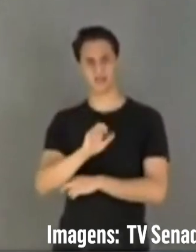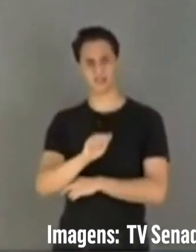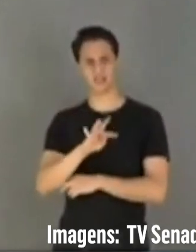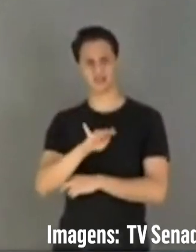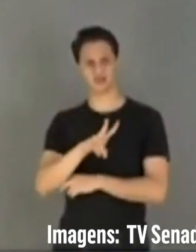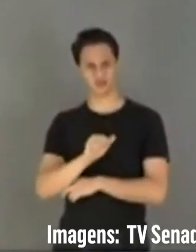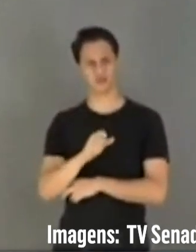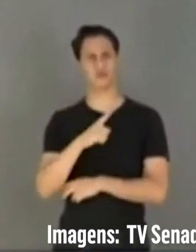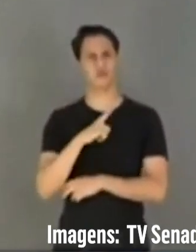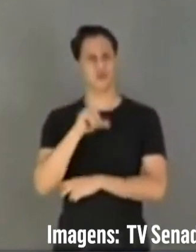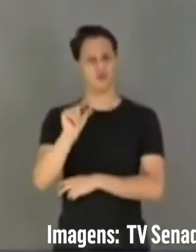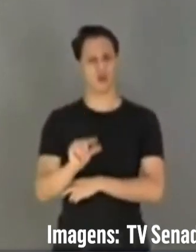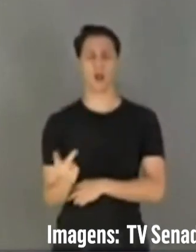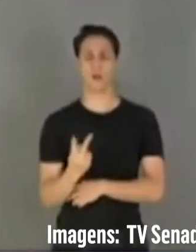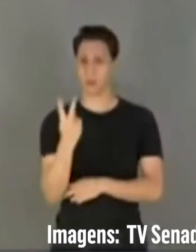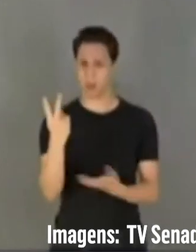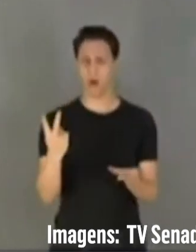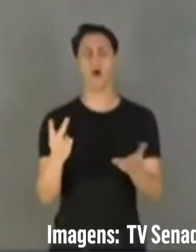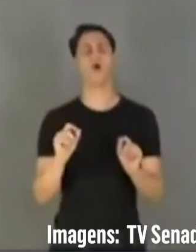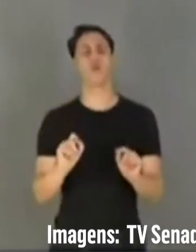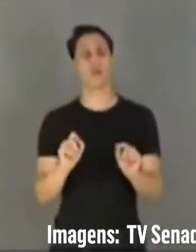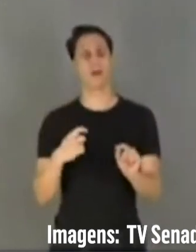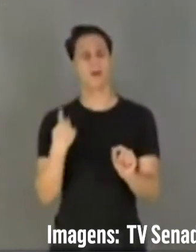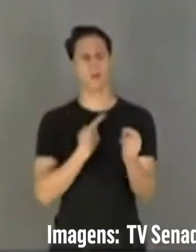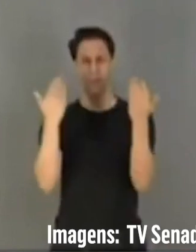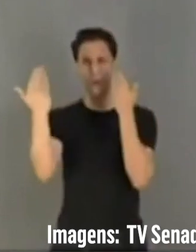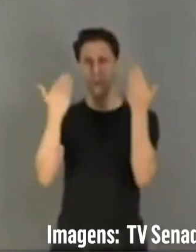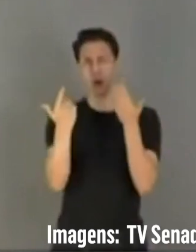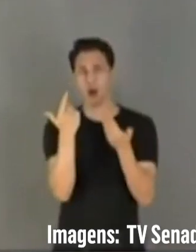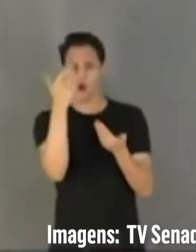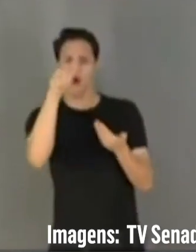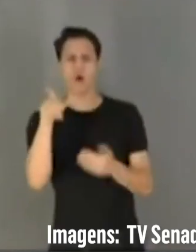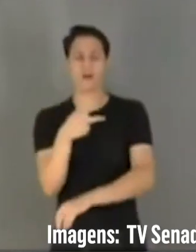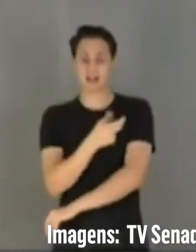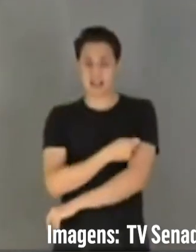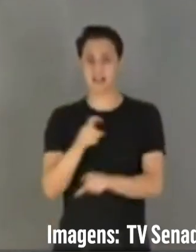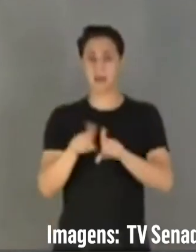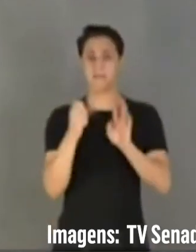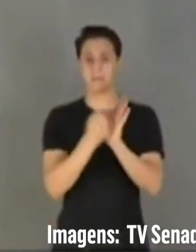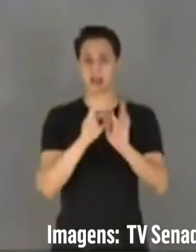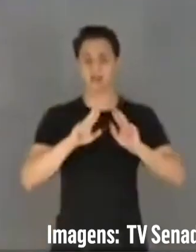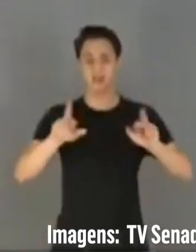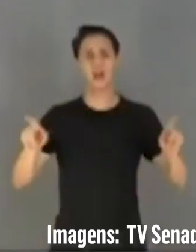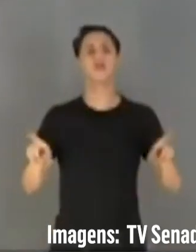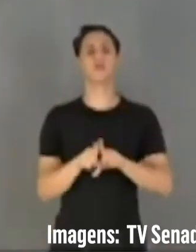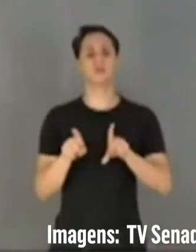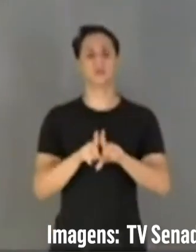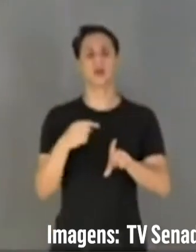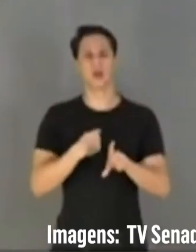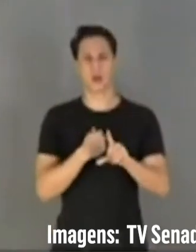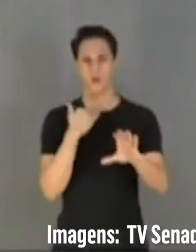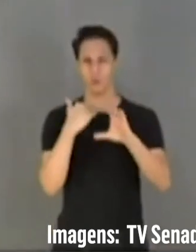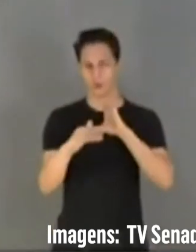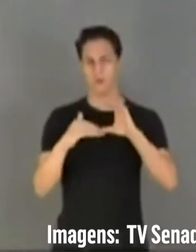menor diversas vezes, inclusive comparando com o preço de outras vacinas. Eu coloco nos e-mails, nas minhas comunicações